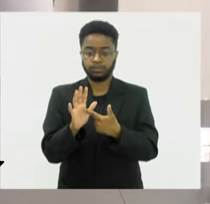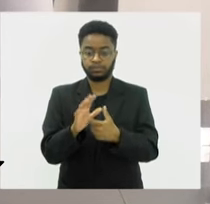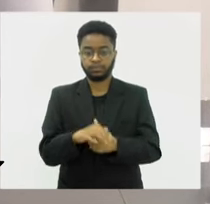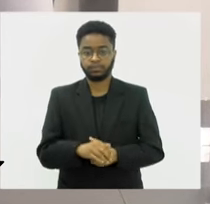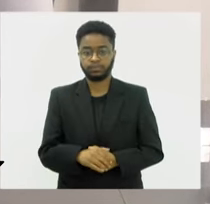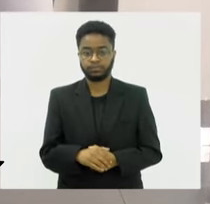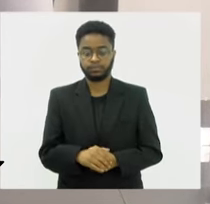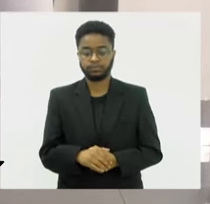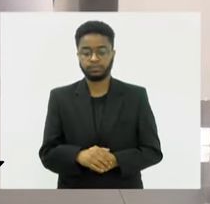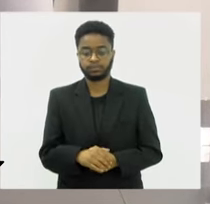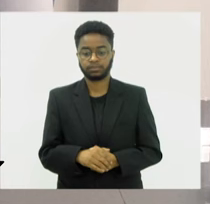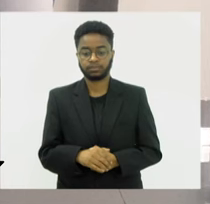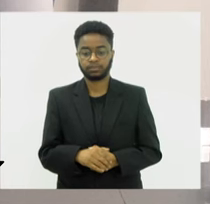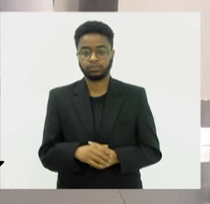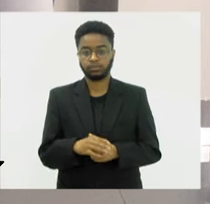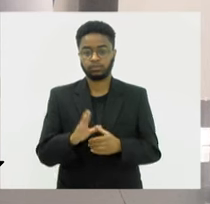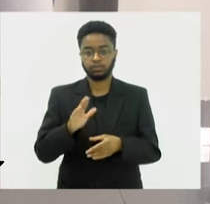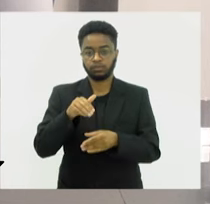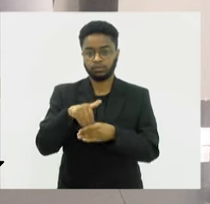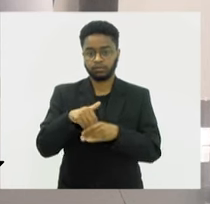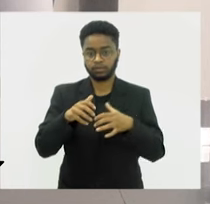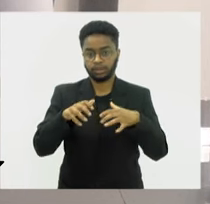em um voto separado,